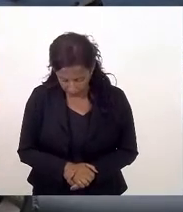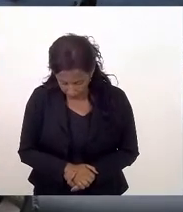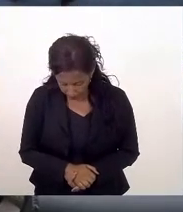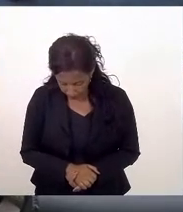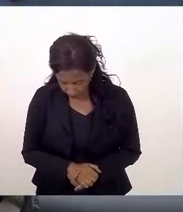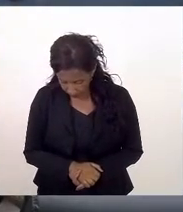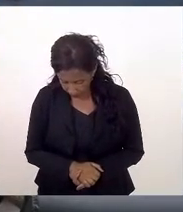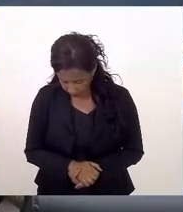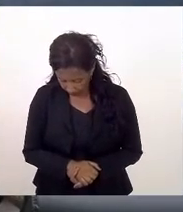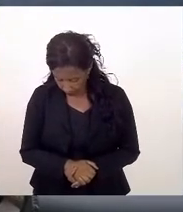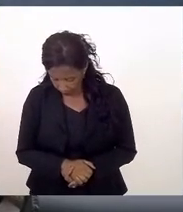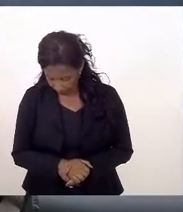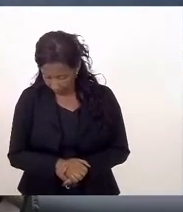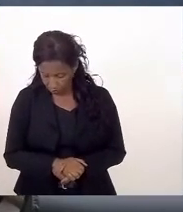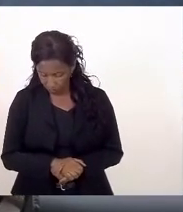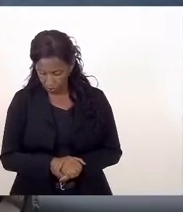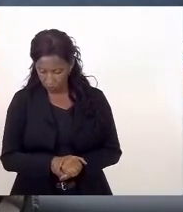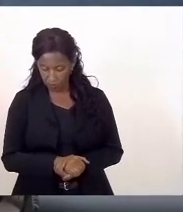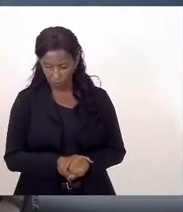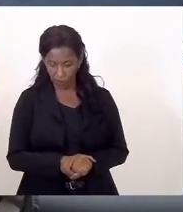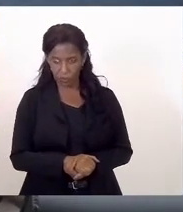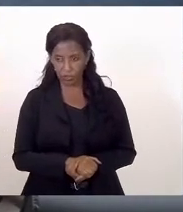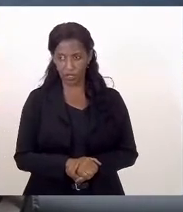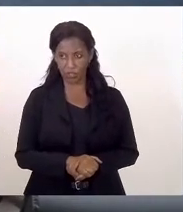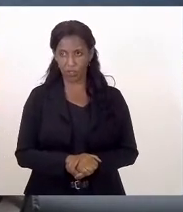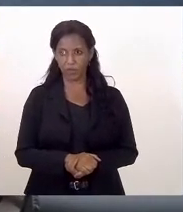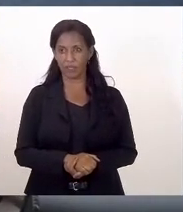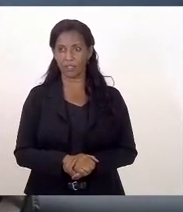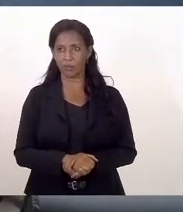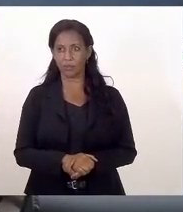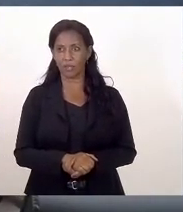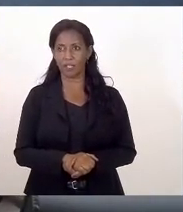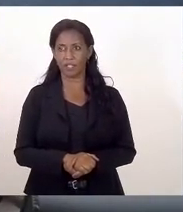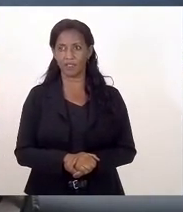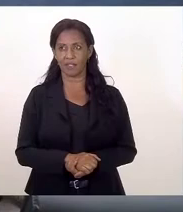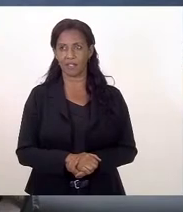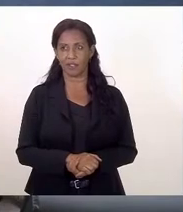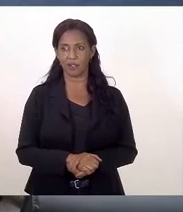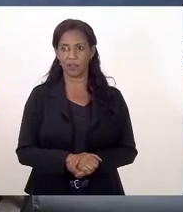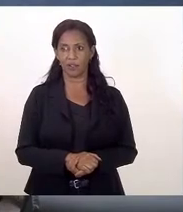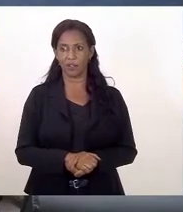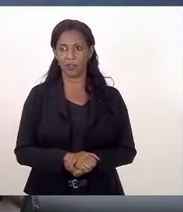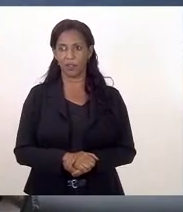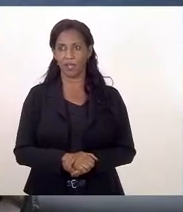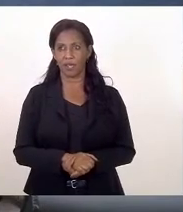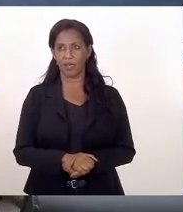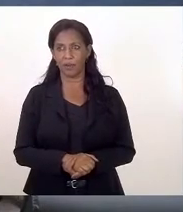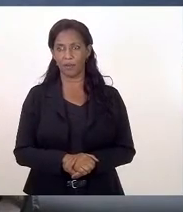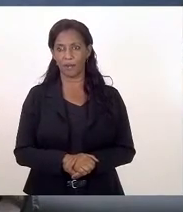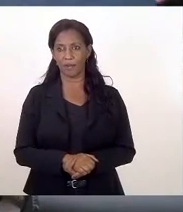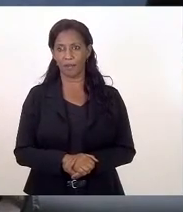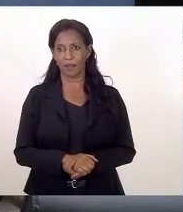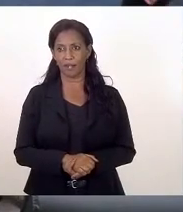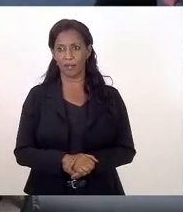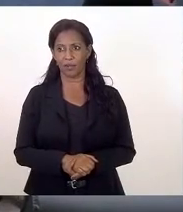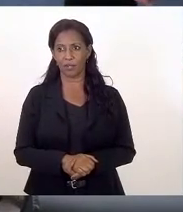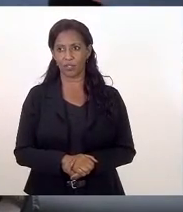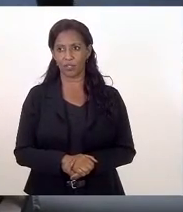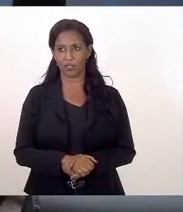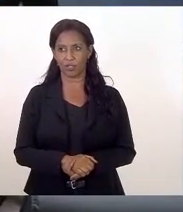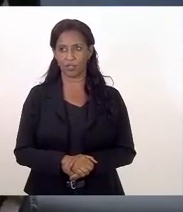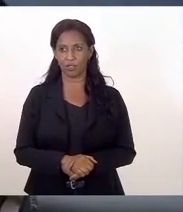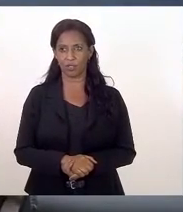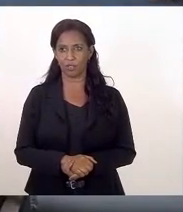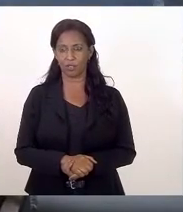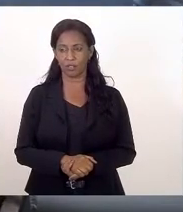de 10 tempo regimental.